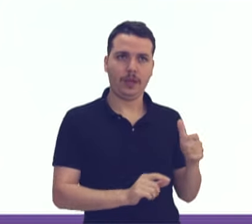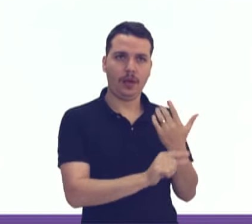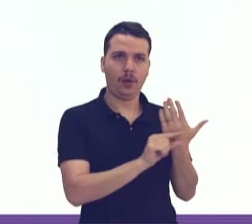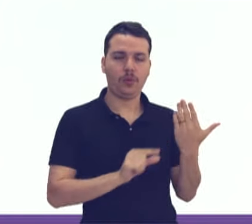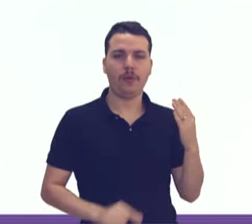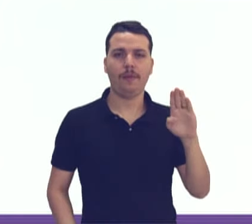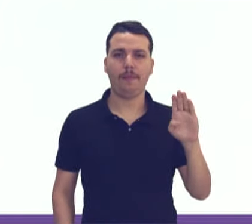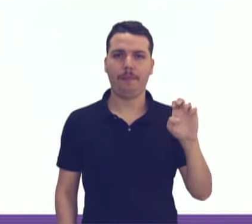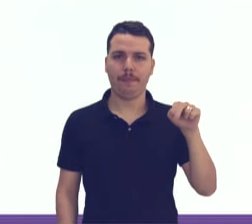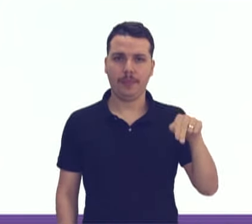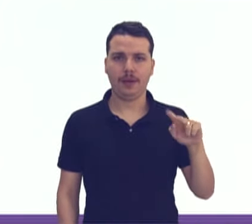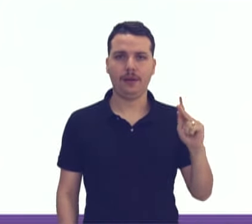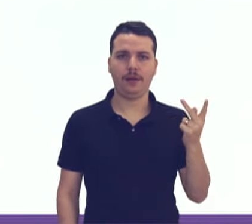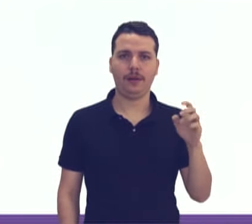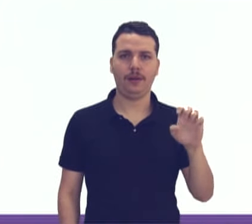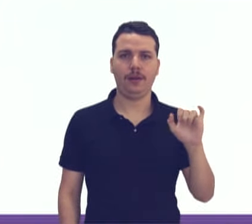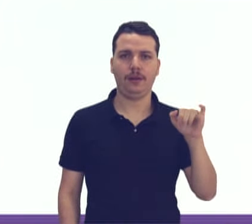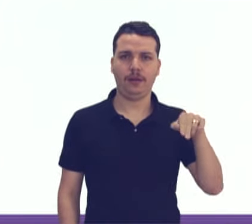na